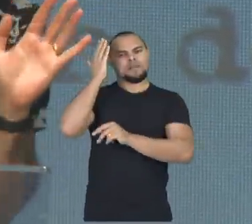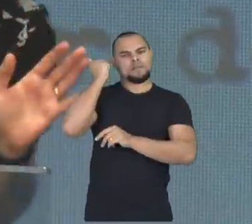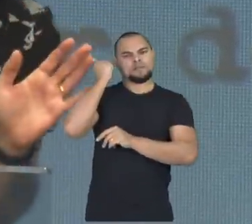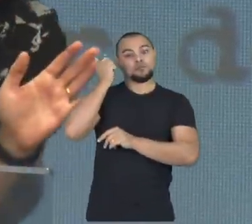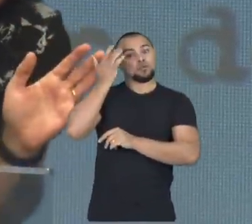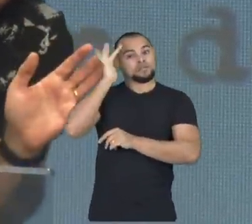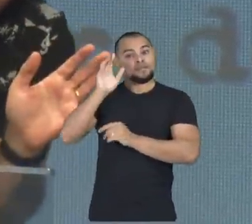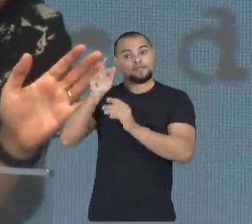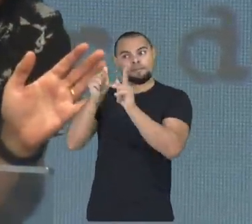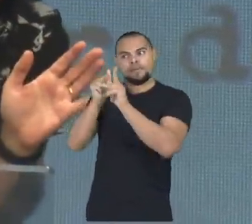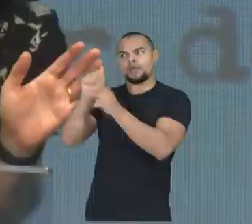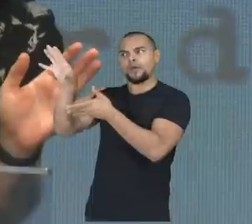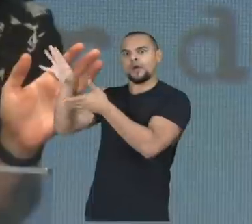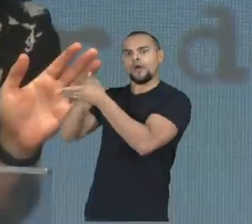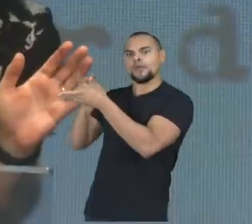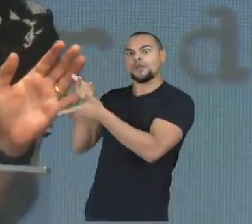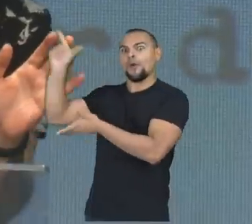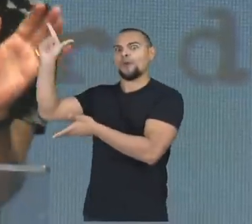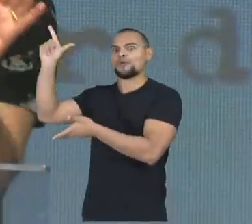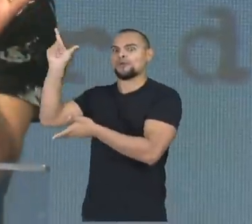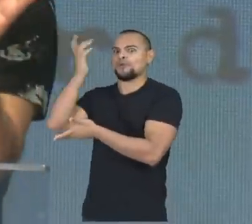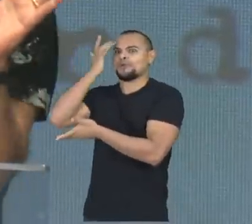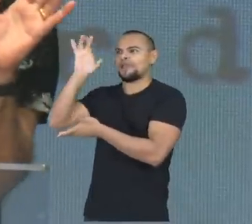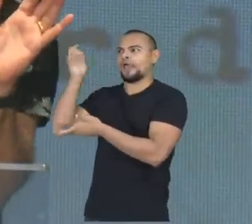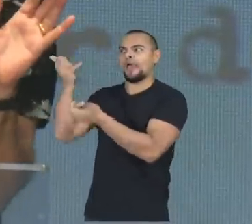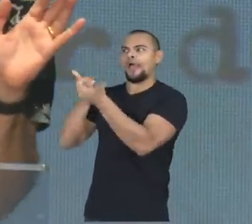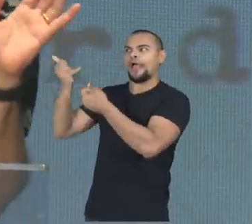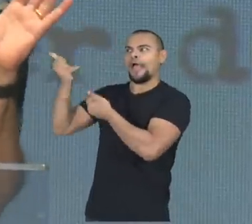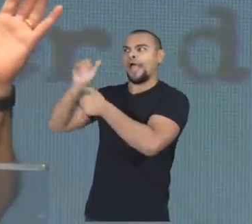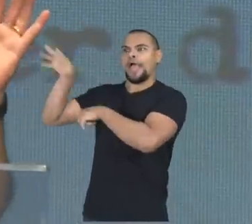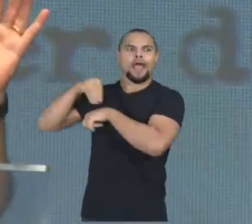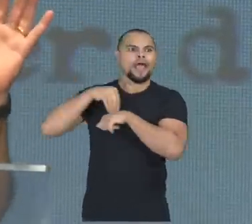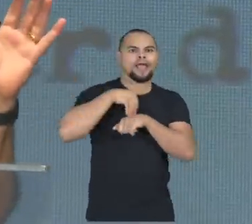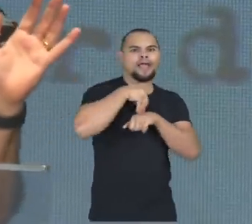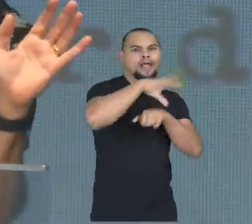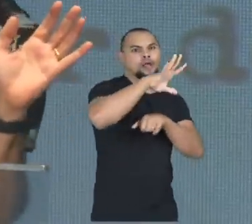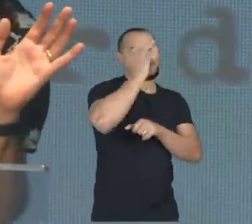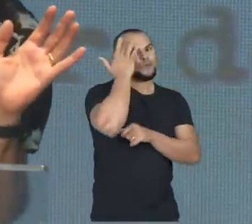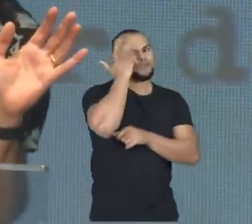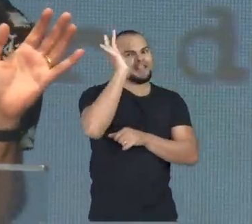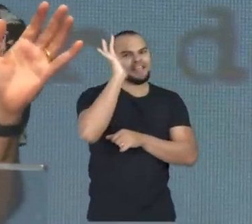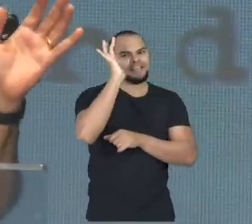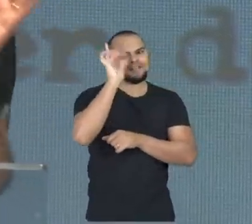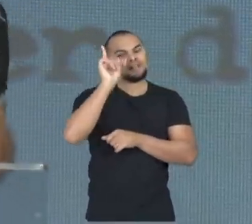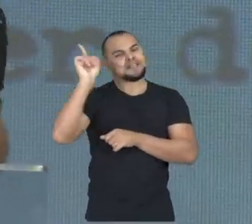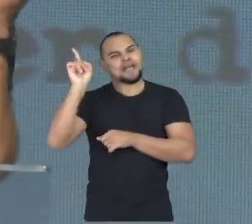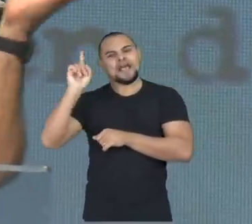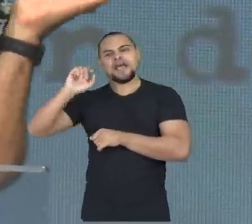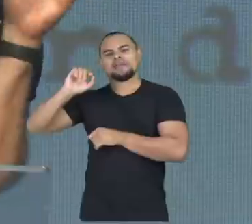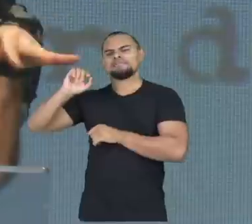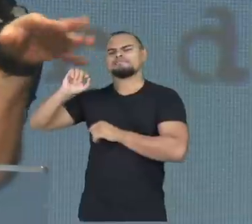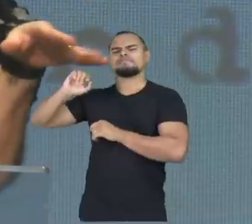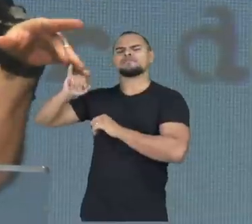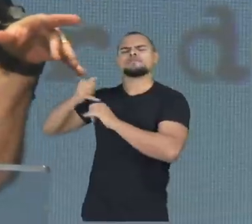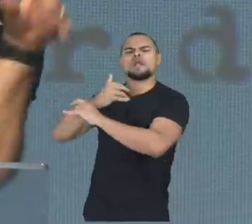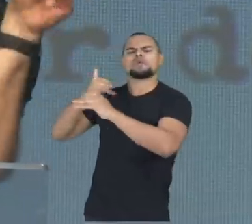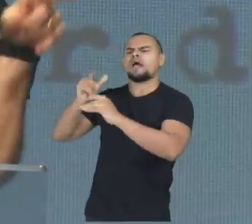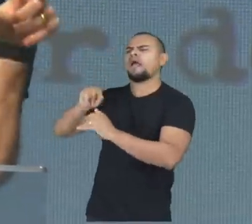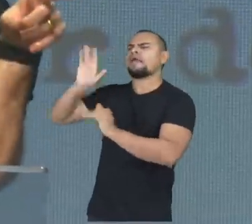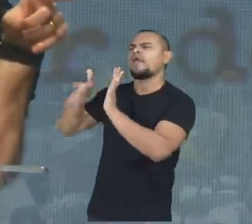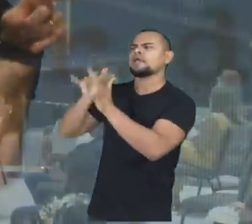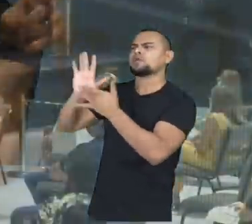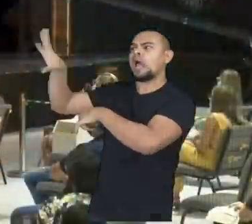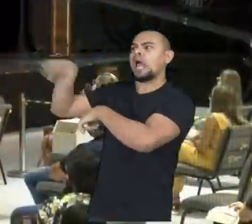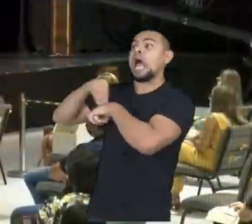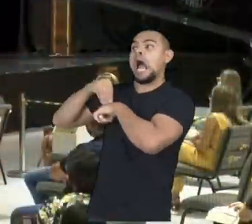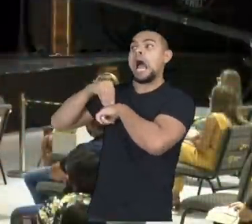alguém. Não sei se ele pegou o blog de alguém da época, o blog lá em Jerusalém, e procurou saber quem é Jesus aqui. Ah,